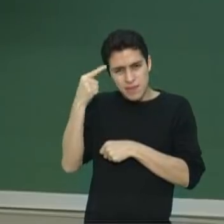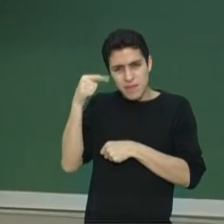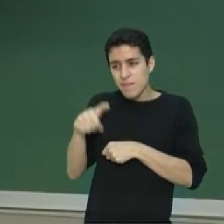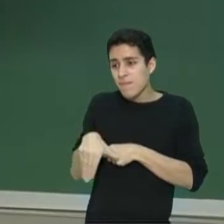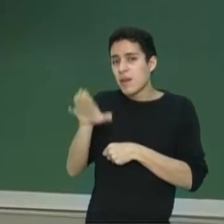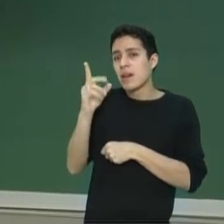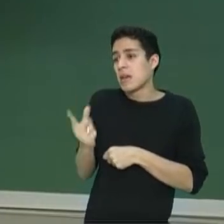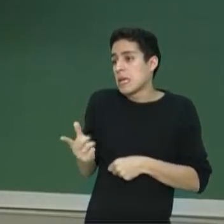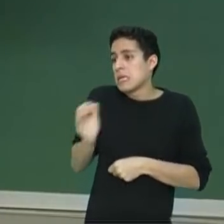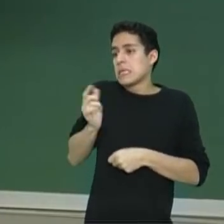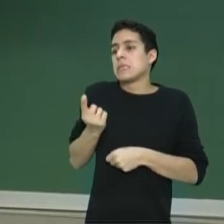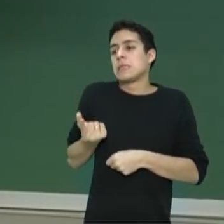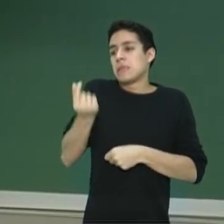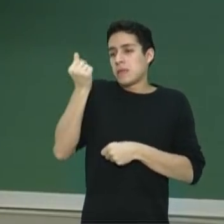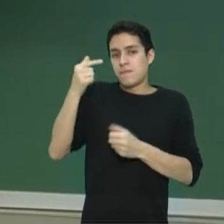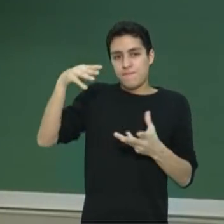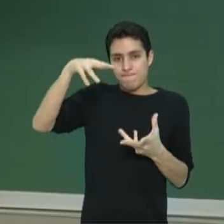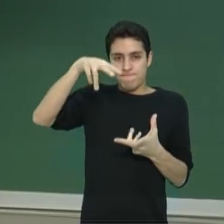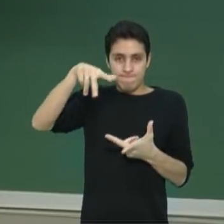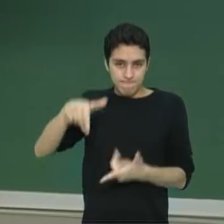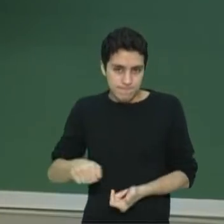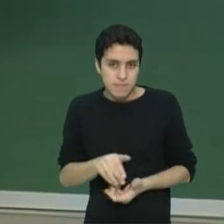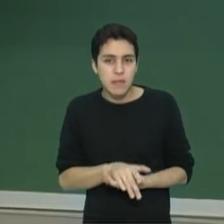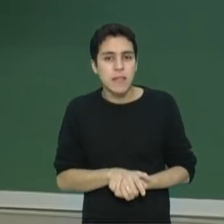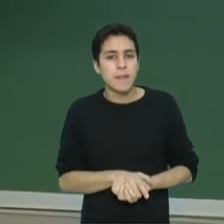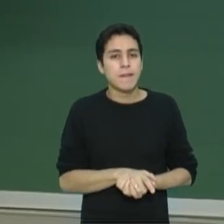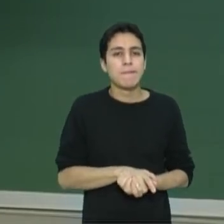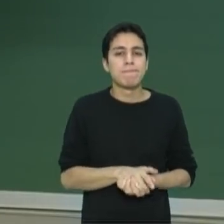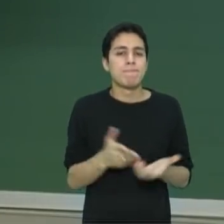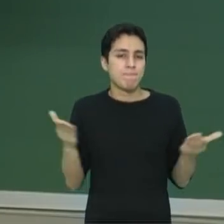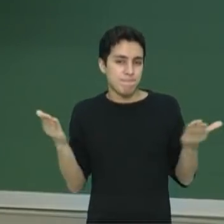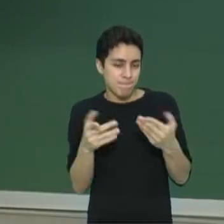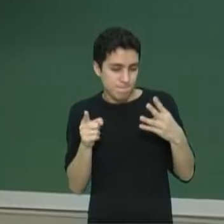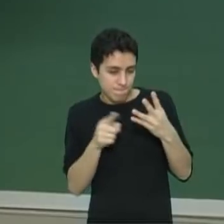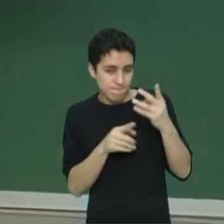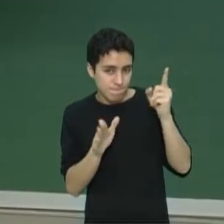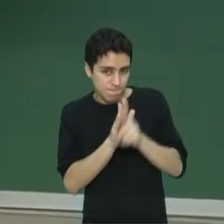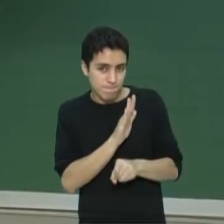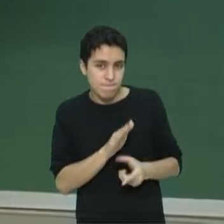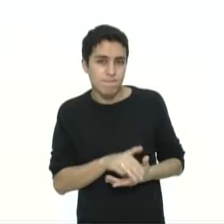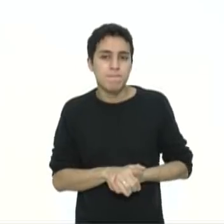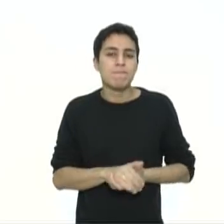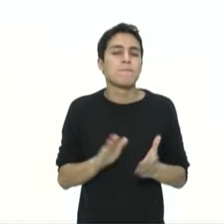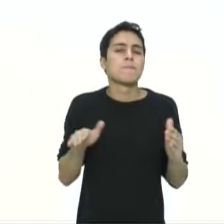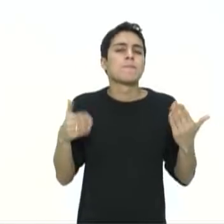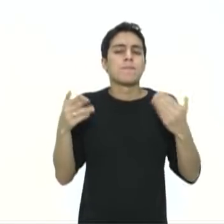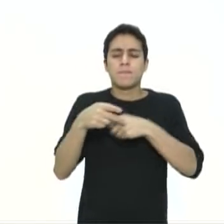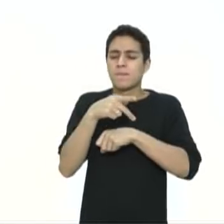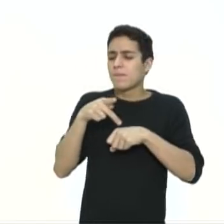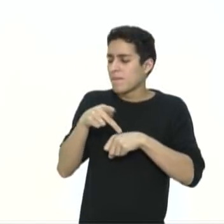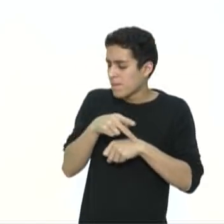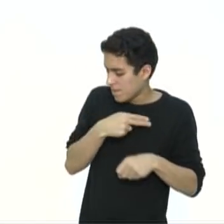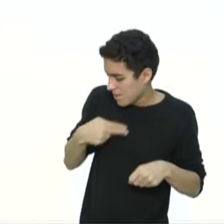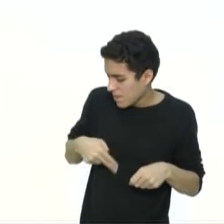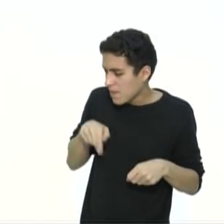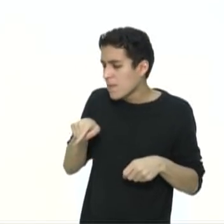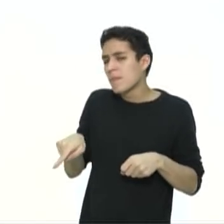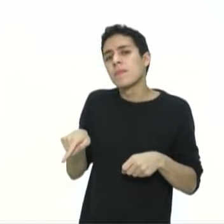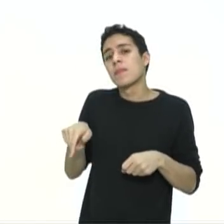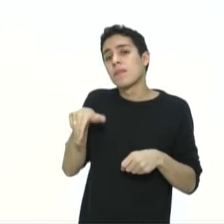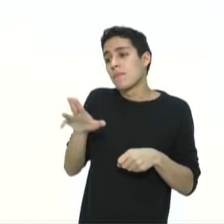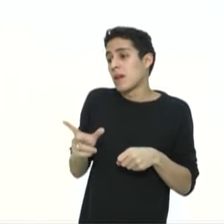mais rico do mundo. Vamos lá, nosso quarto questionário. Qual é o país asiático mais rico do